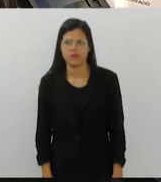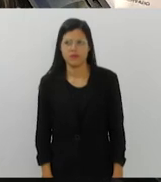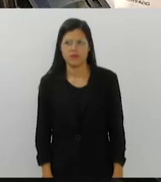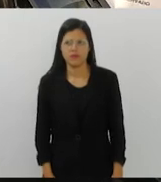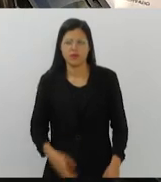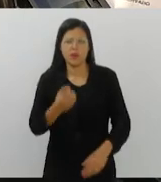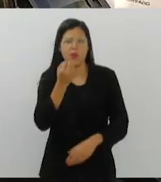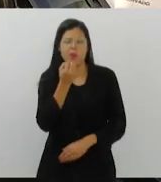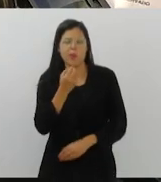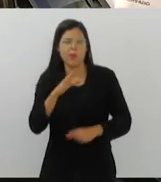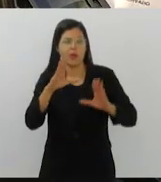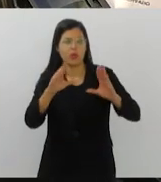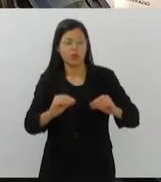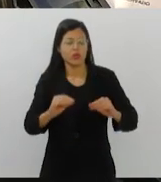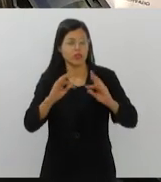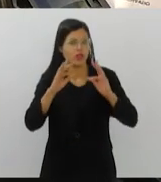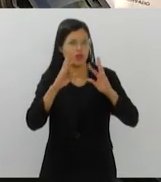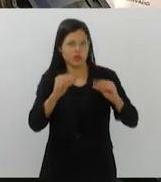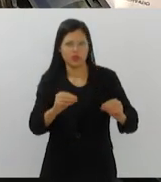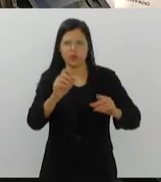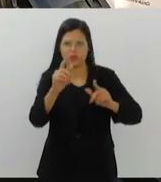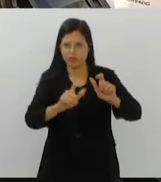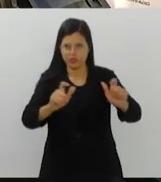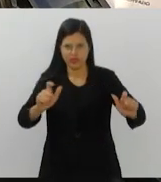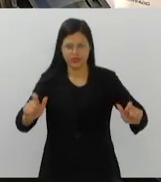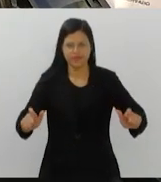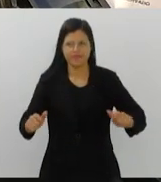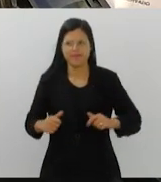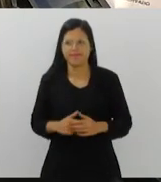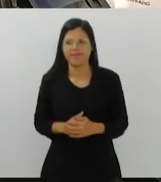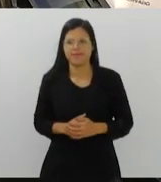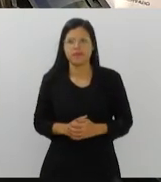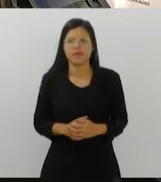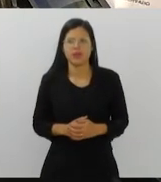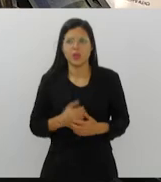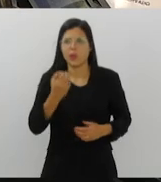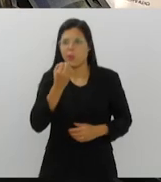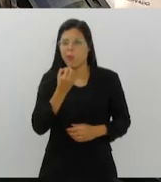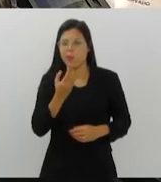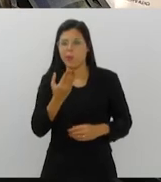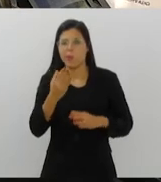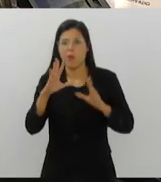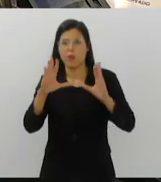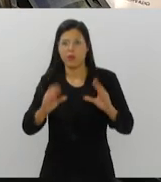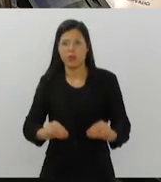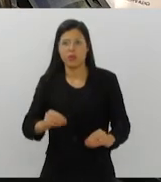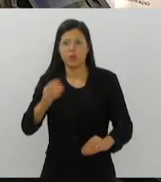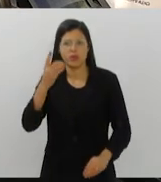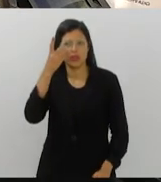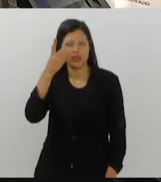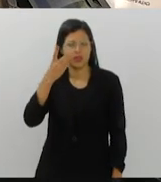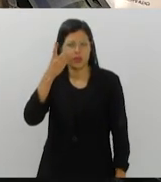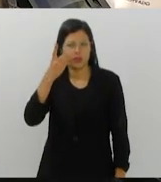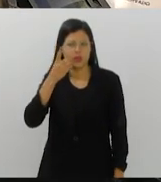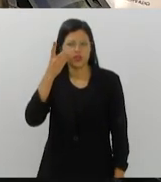Boa noite a todas e a todos. Boa noite, deputada Ju.